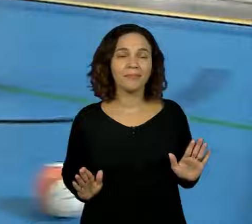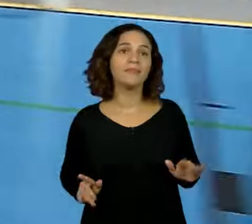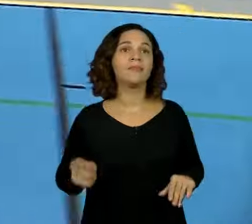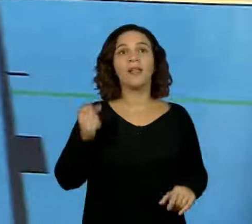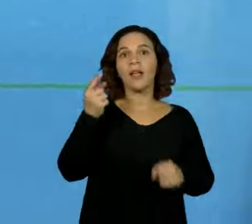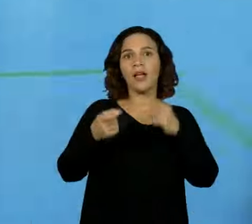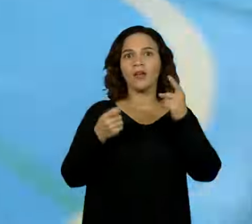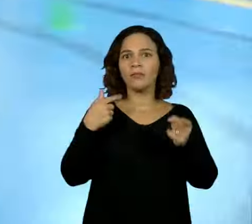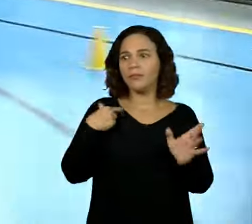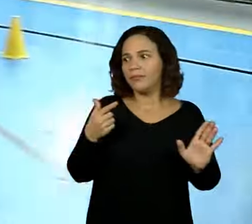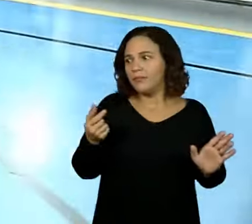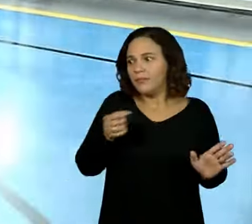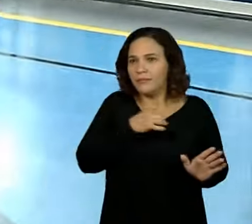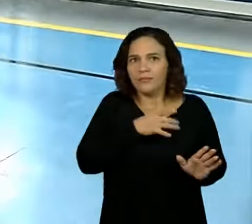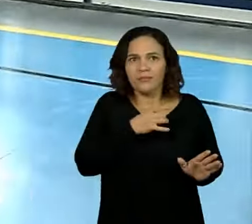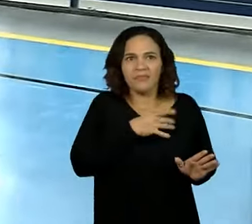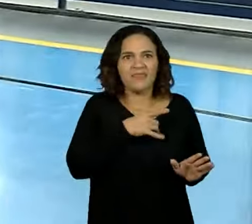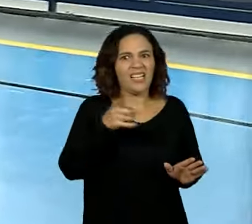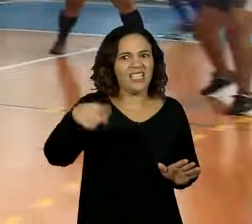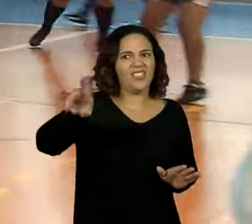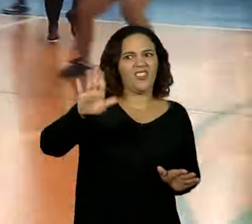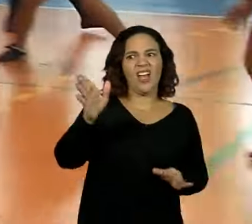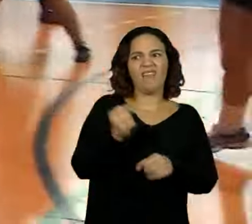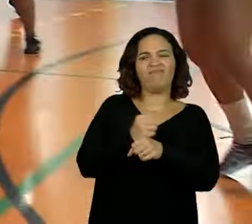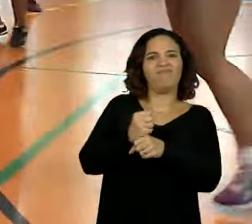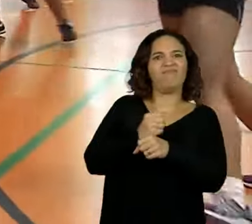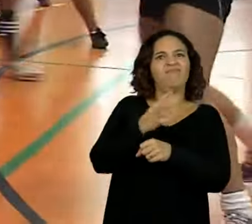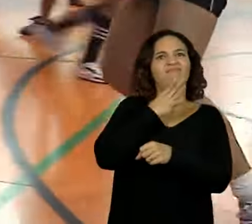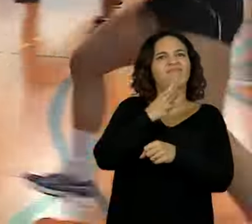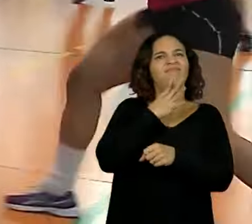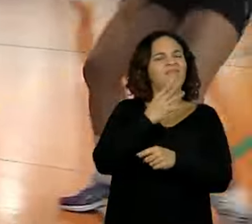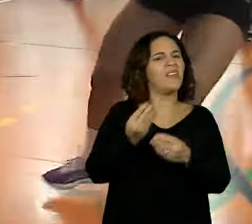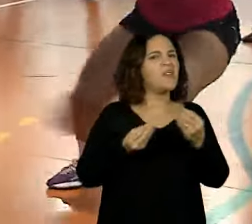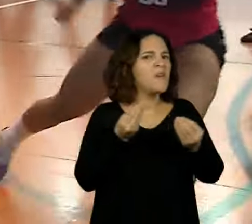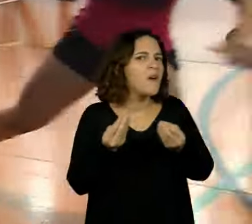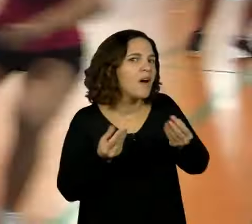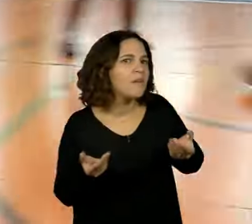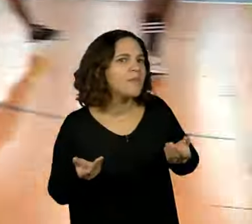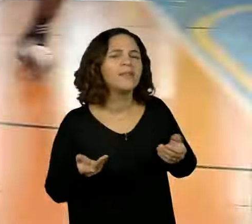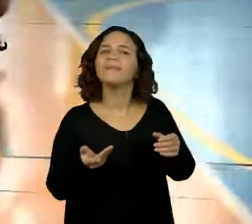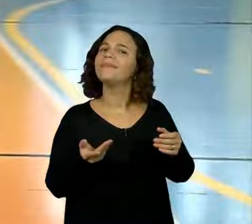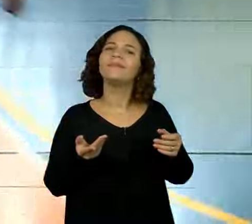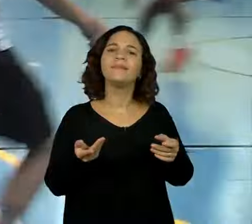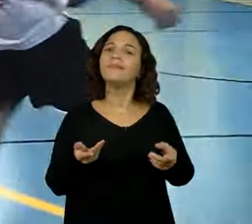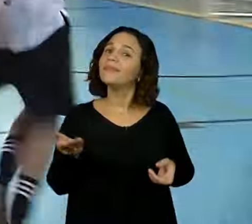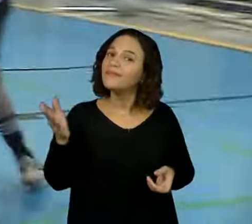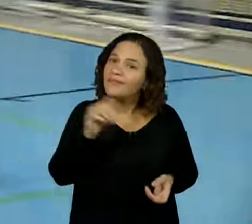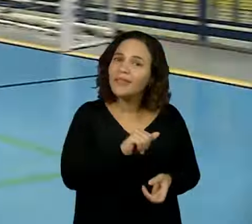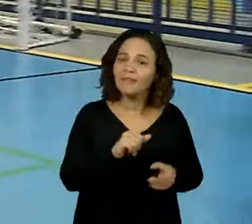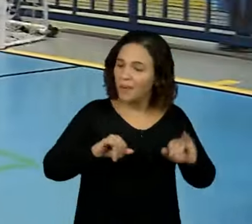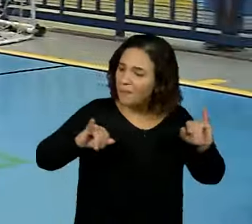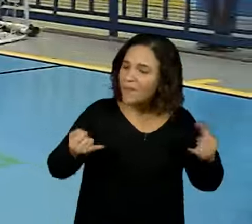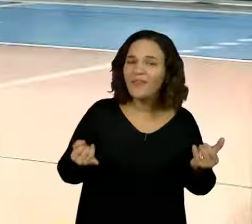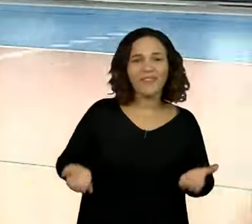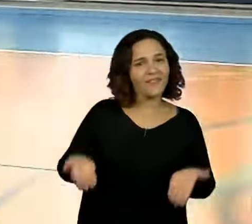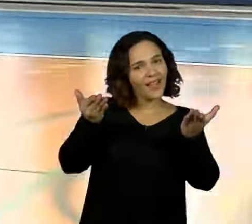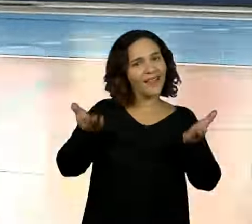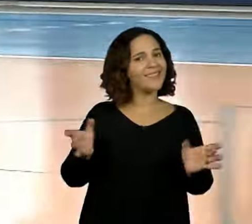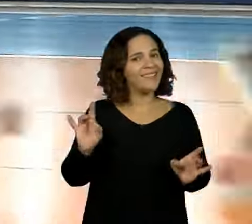já com medo. Ah, mas vocês jogam já há muito tempo, como que vai ser? A gente fala, só curte, só se